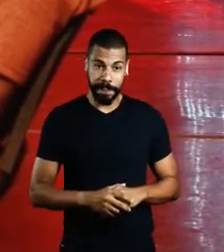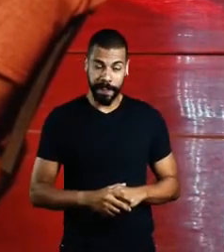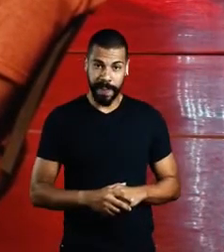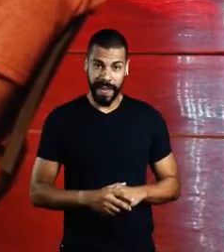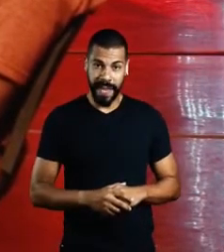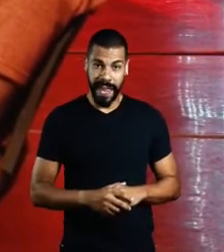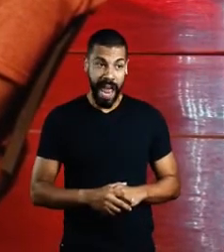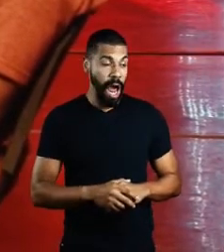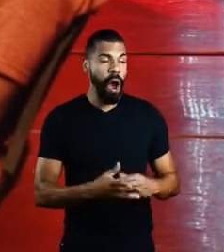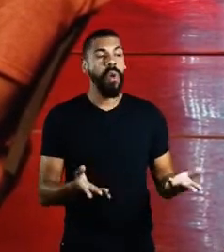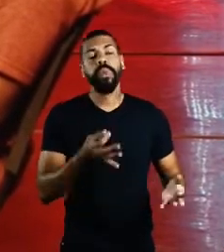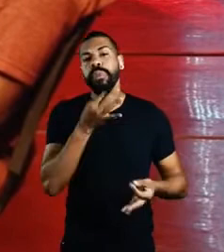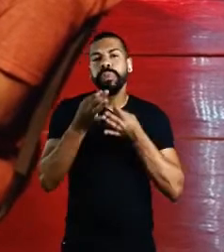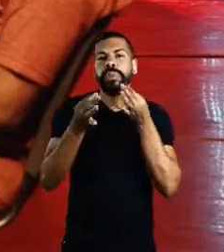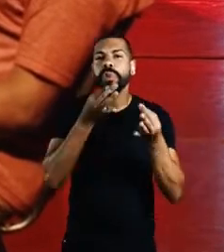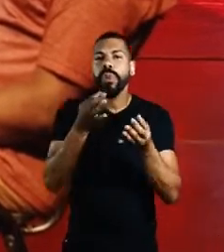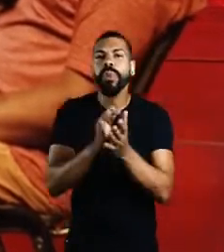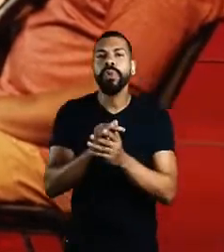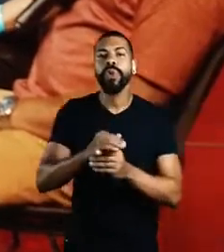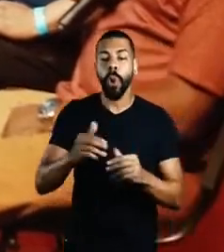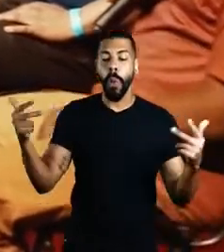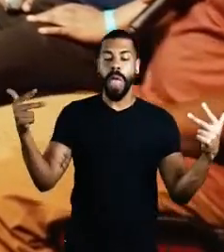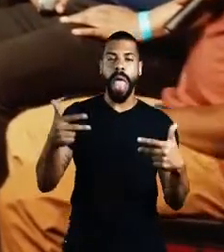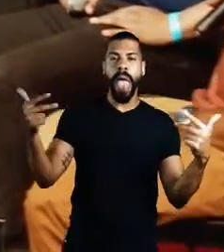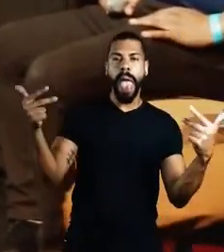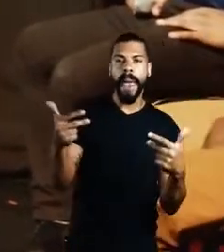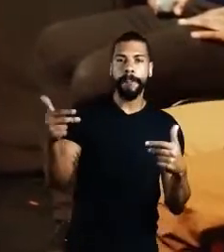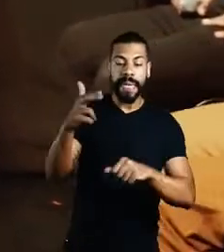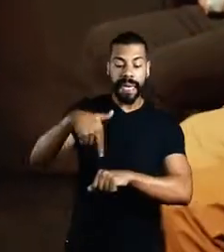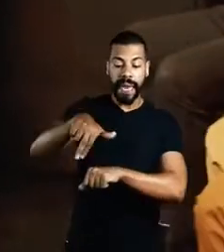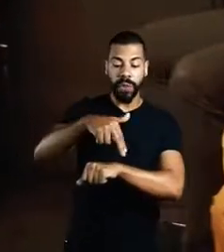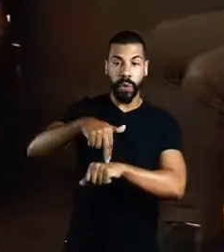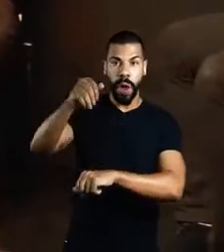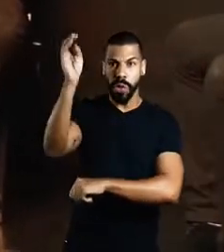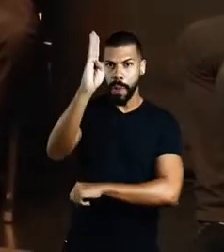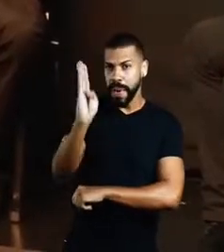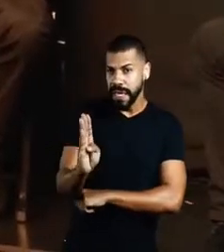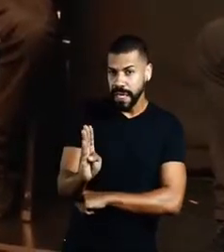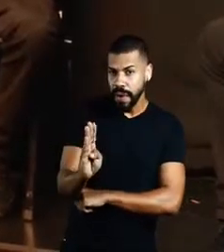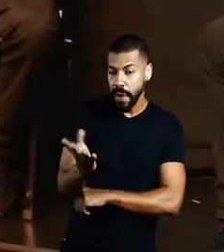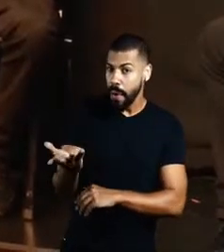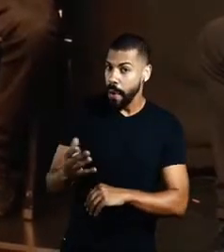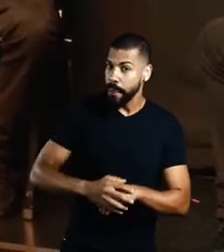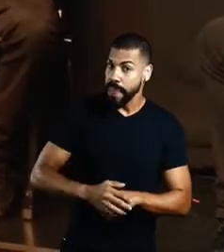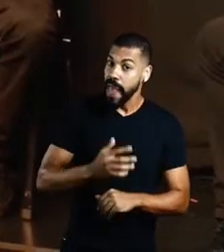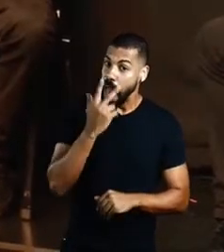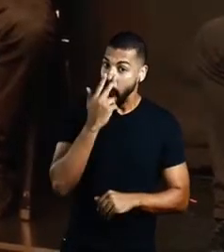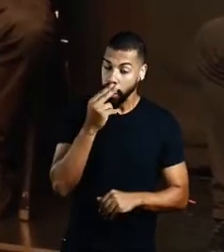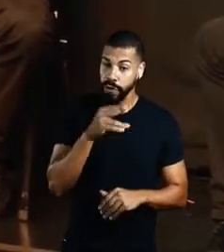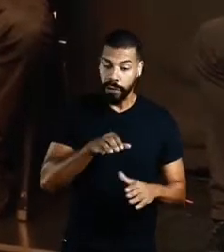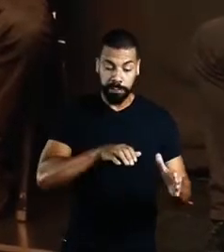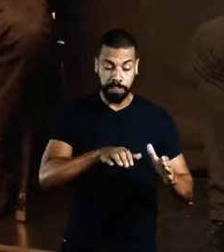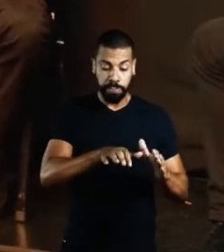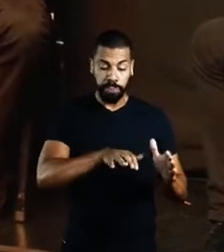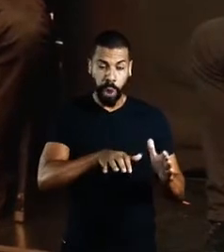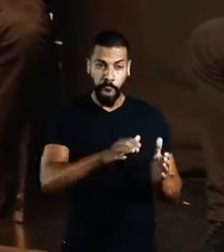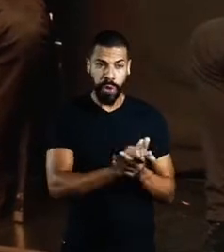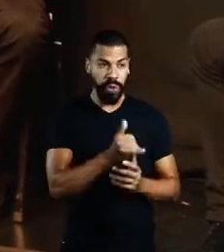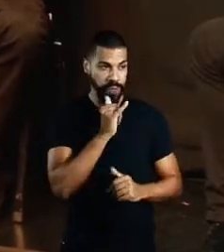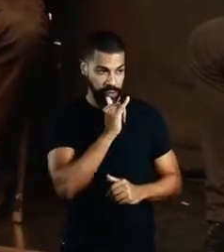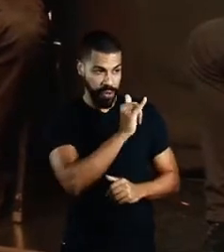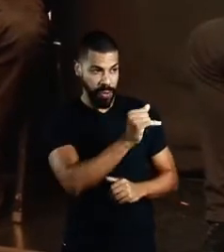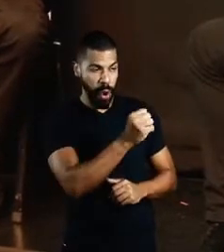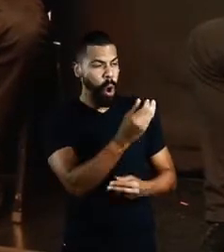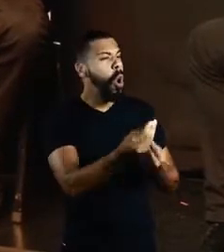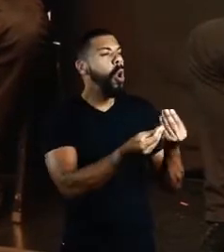um dos grupos mais importantes de rap nacional, se não for um dos primeiros discos a ser gravado, né, pelo Região Abissal, que você falou, né?